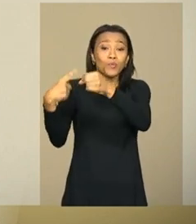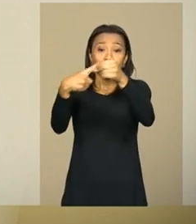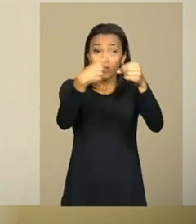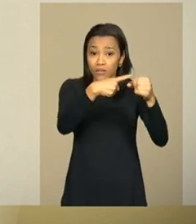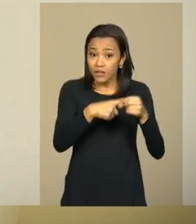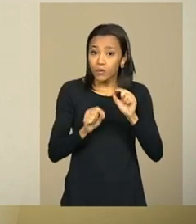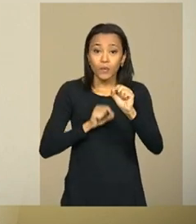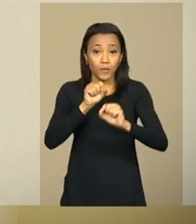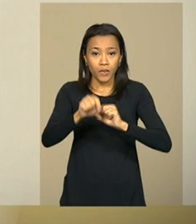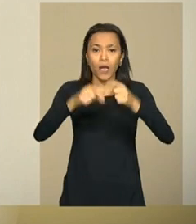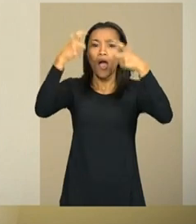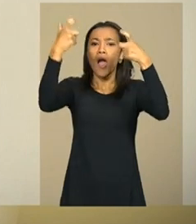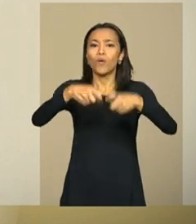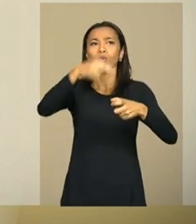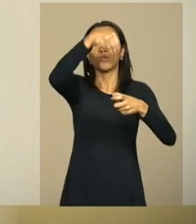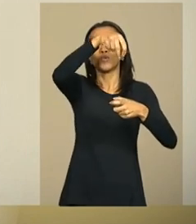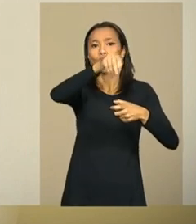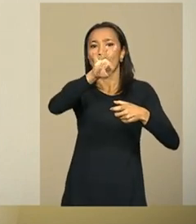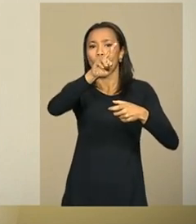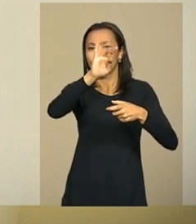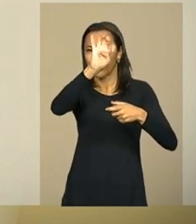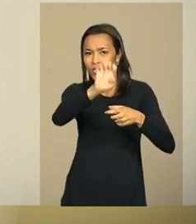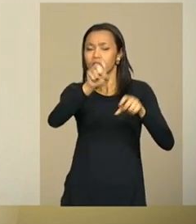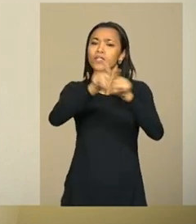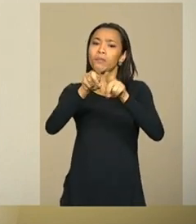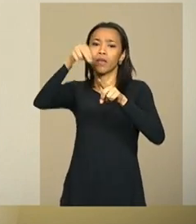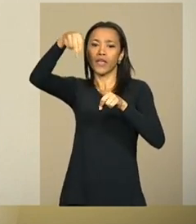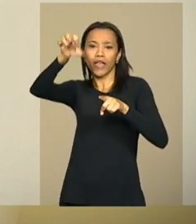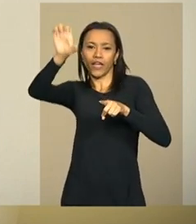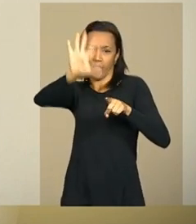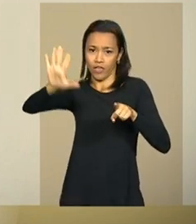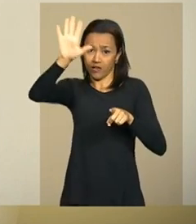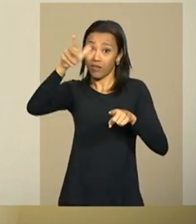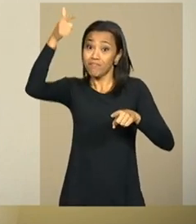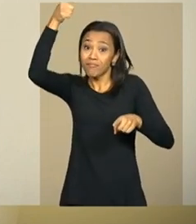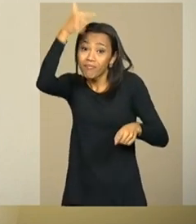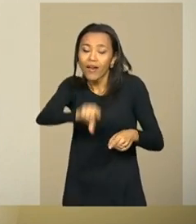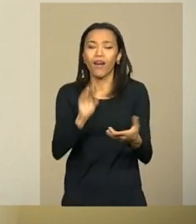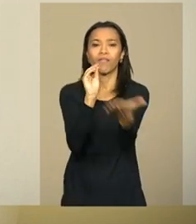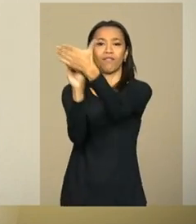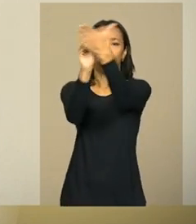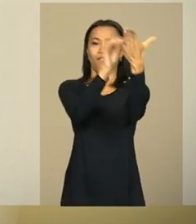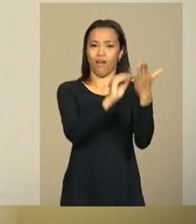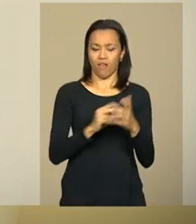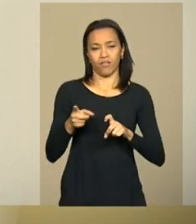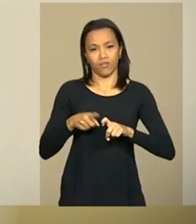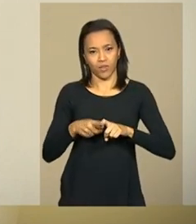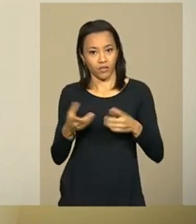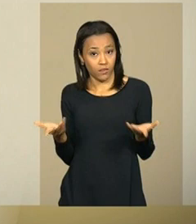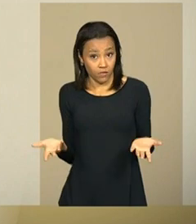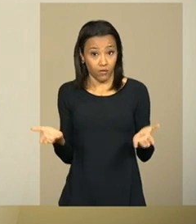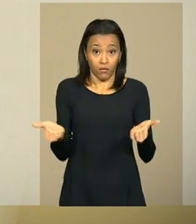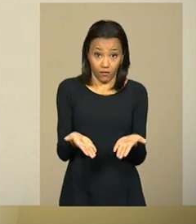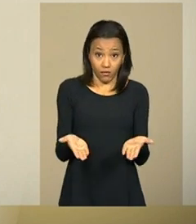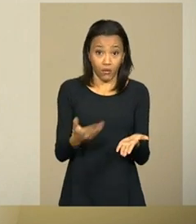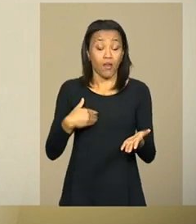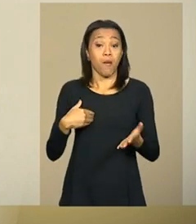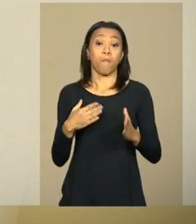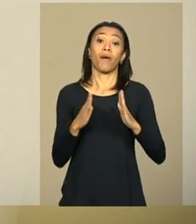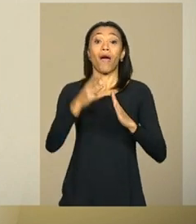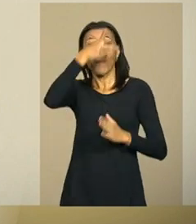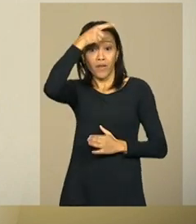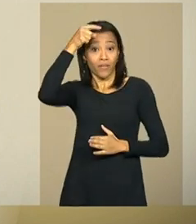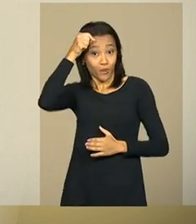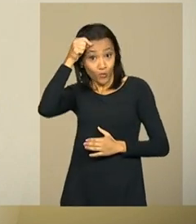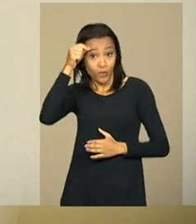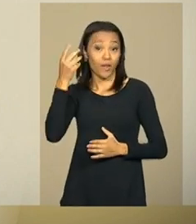localizados no norte e no nordeste do país onde há mais falta de médicos agora para a prefeitura participar